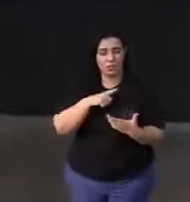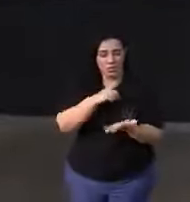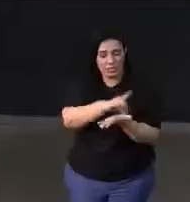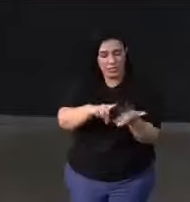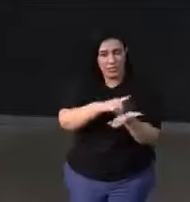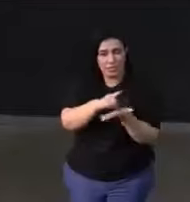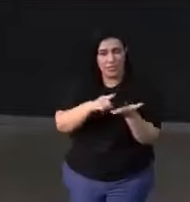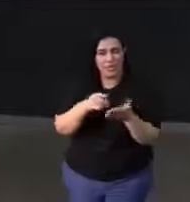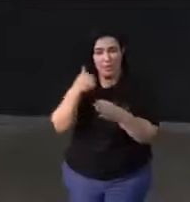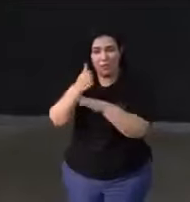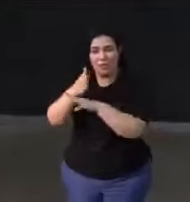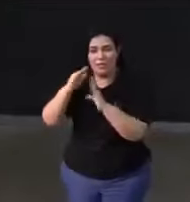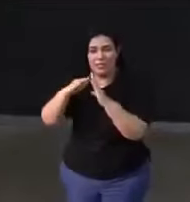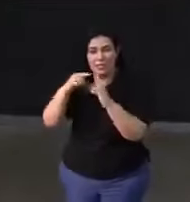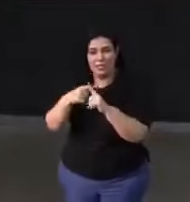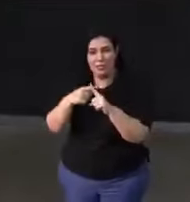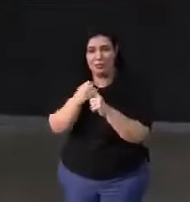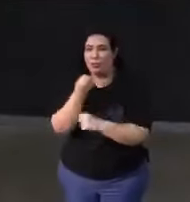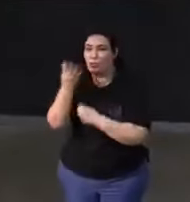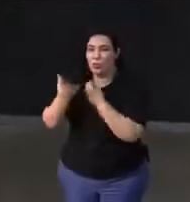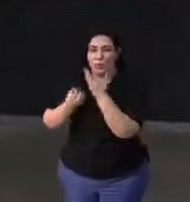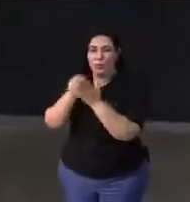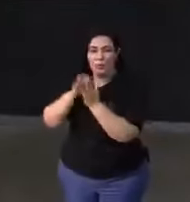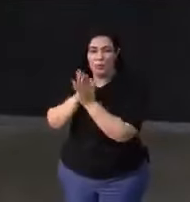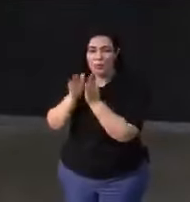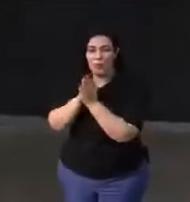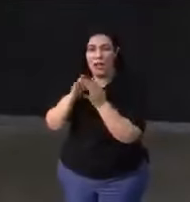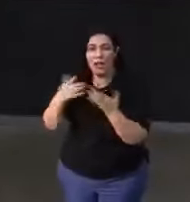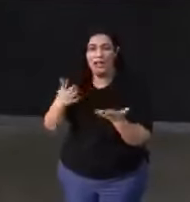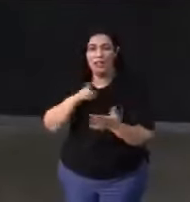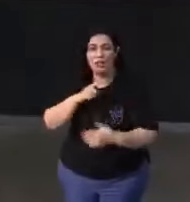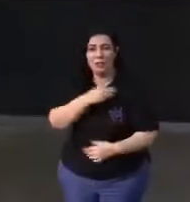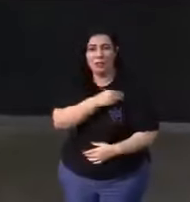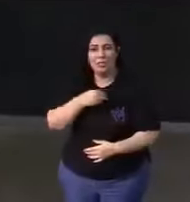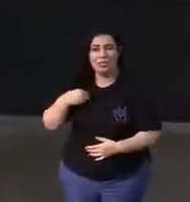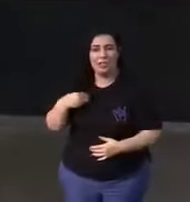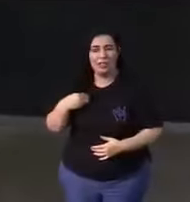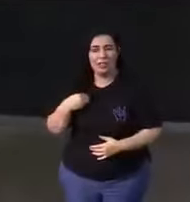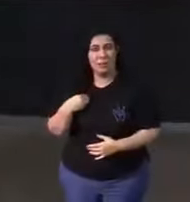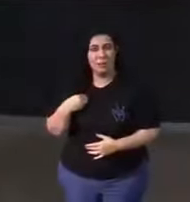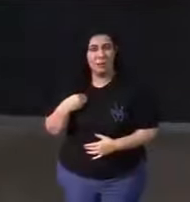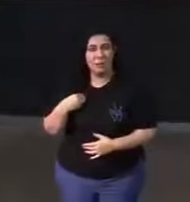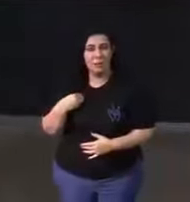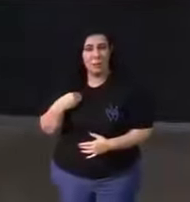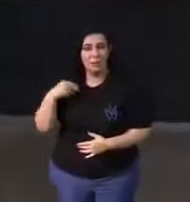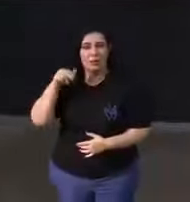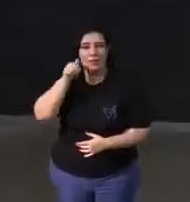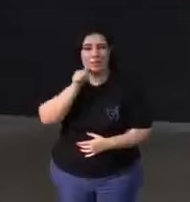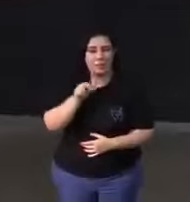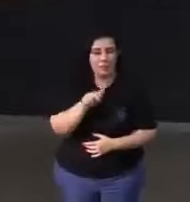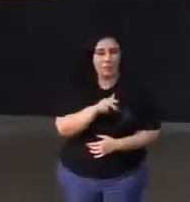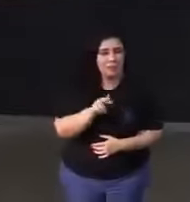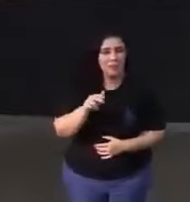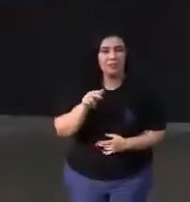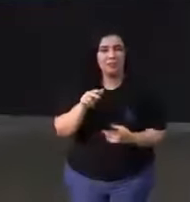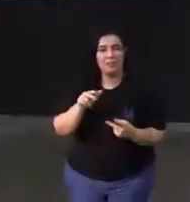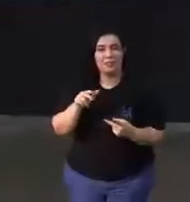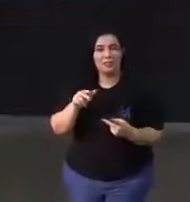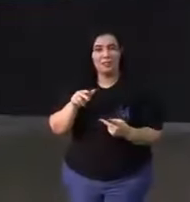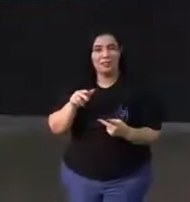e ia para as igrejas para louvar. E aí tinha um ministério primeiro das irmãs,